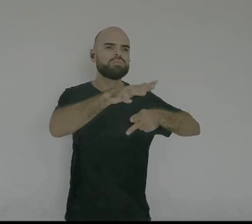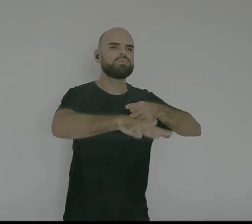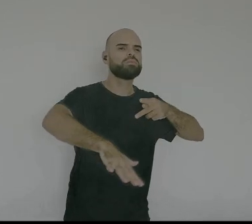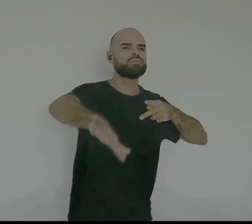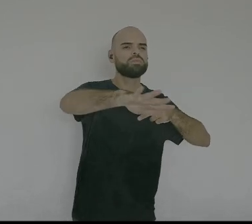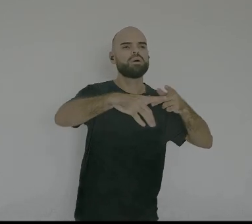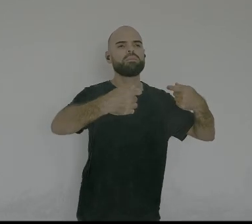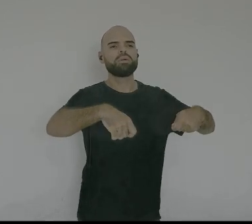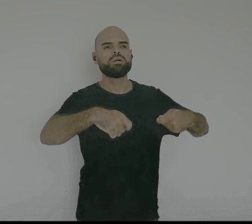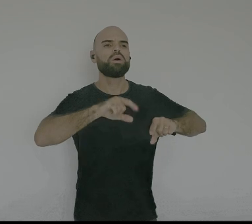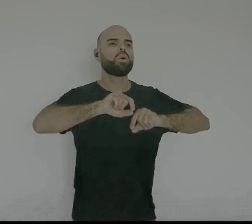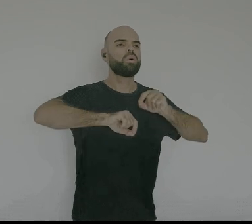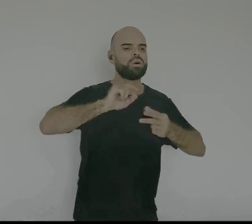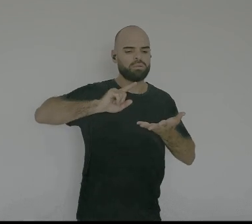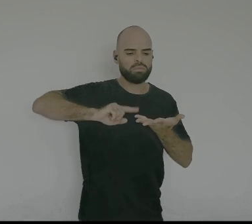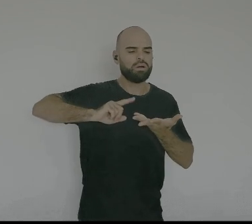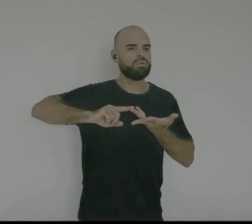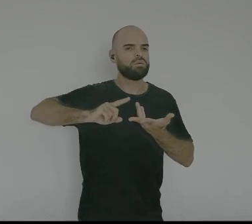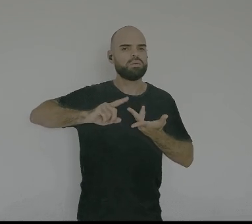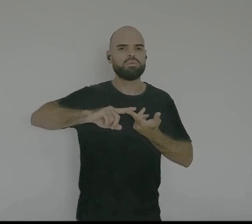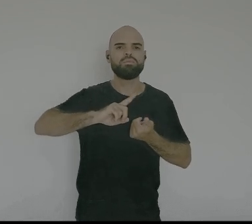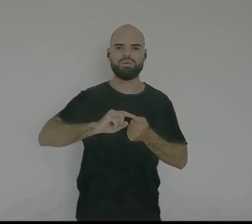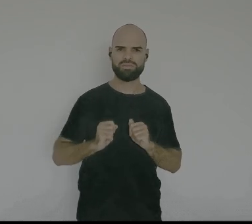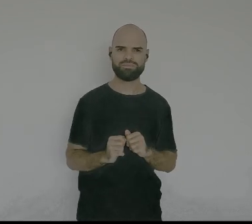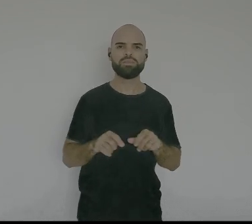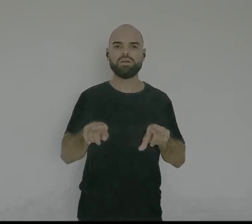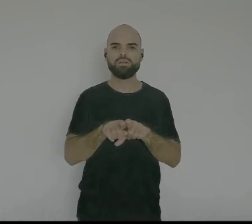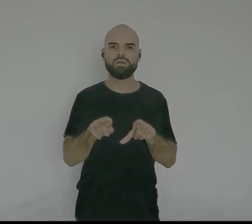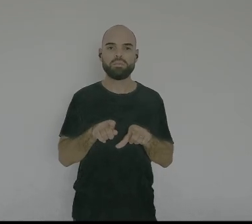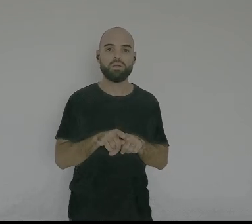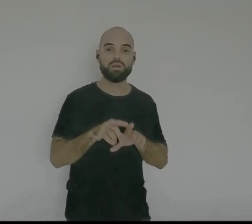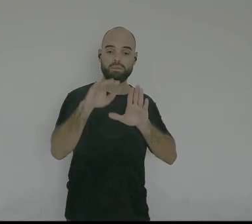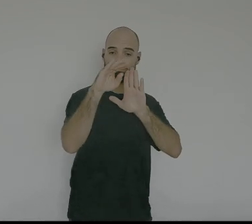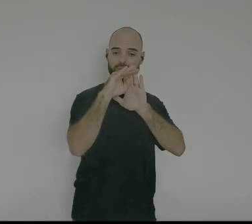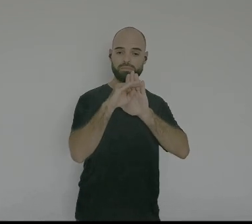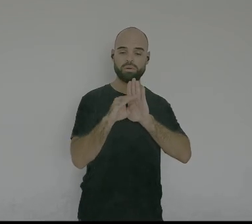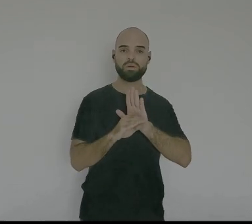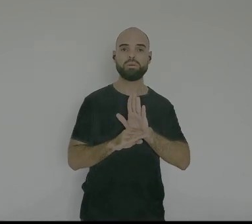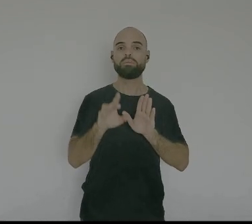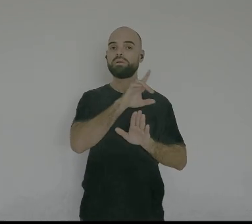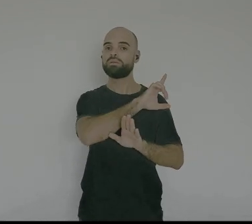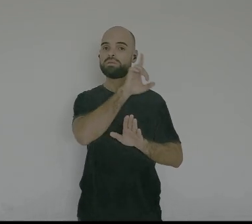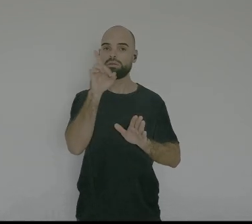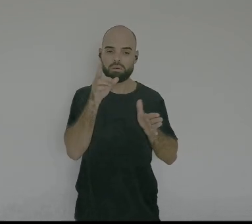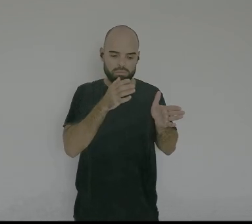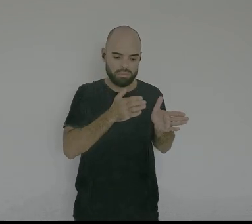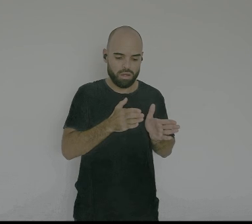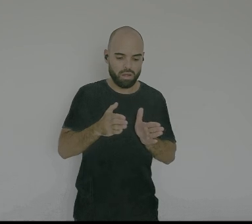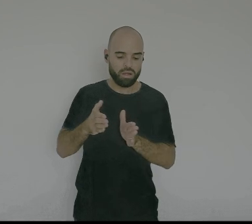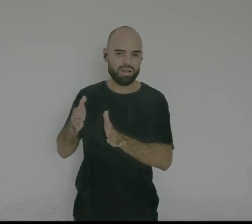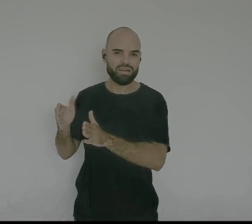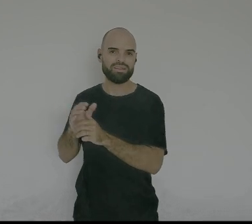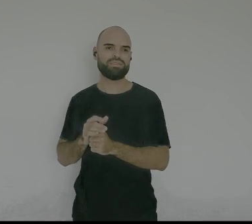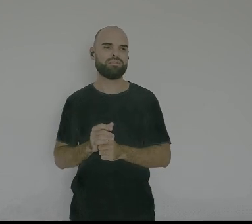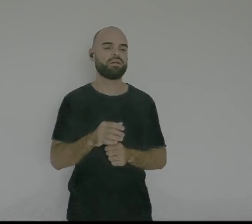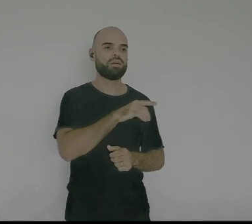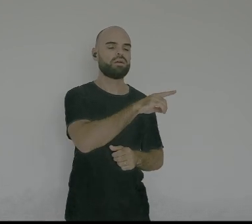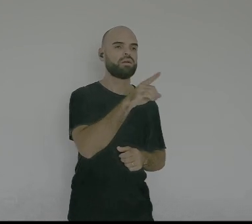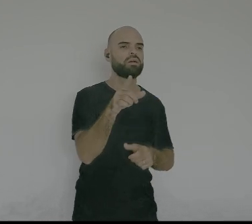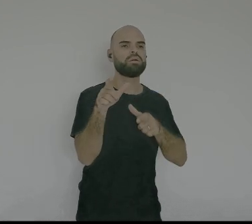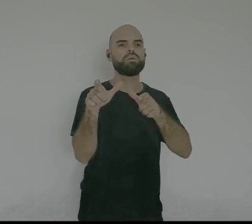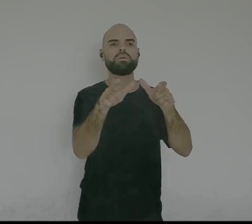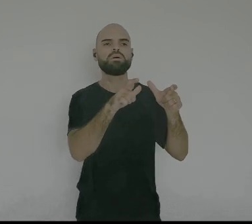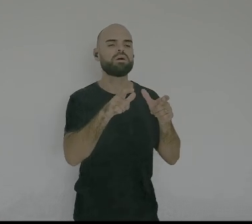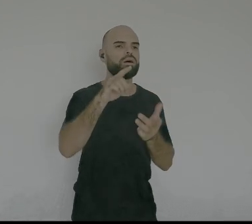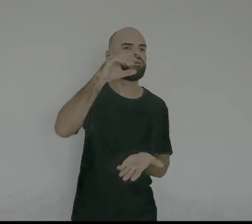para garantir a integralidade da atenção para a população no espaço regional, faz a programação geral das ações e serviços